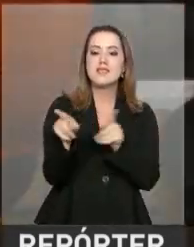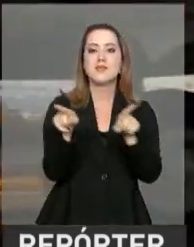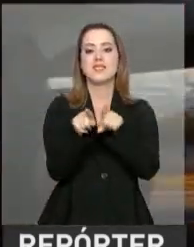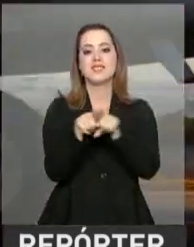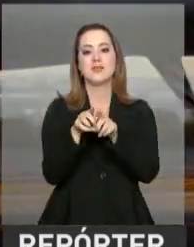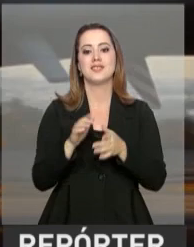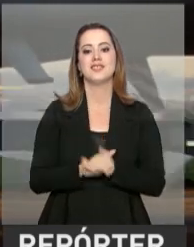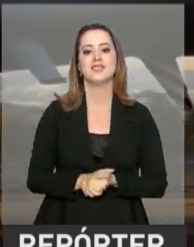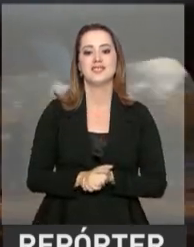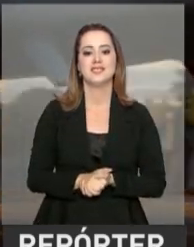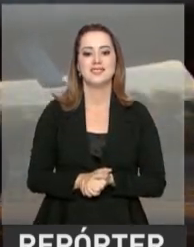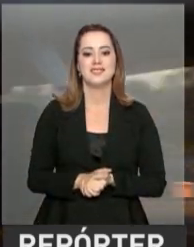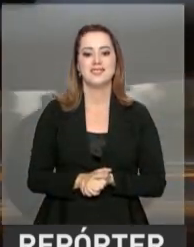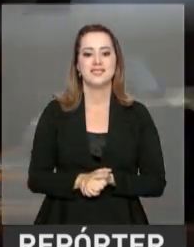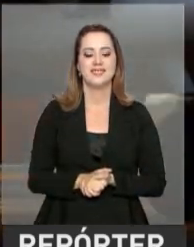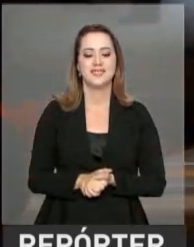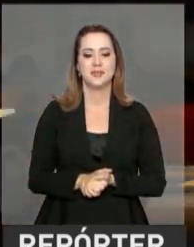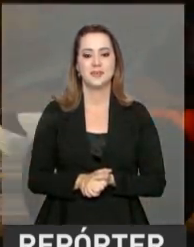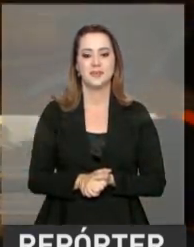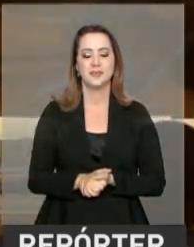também.